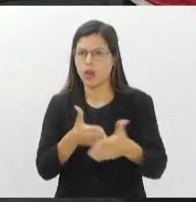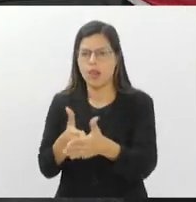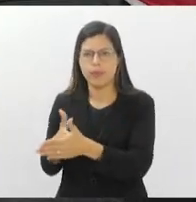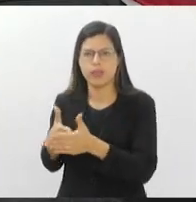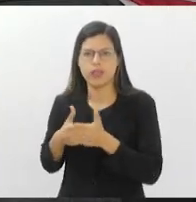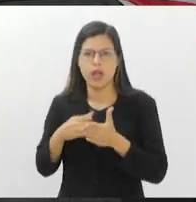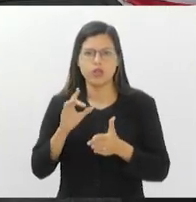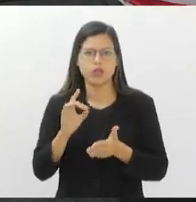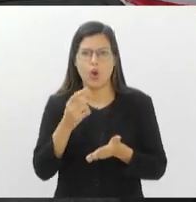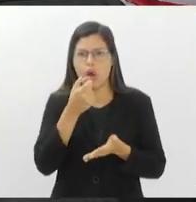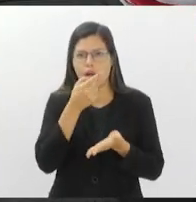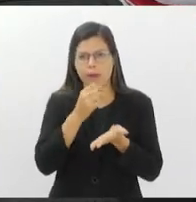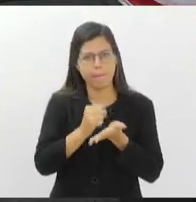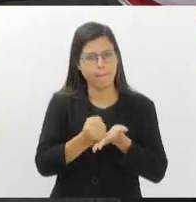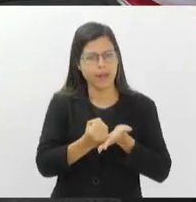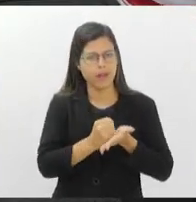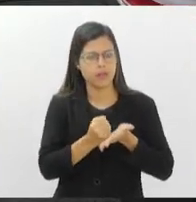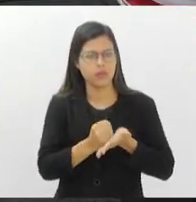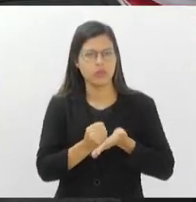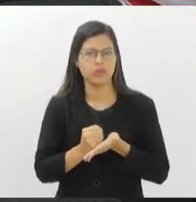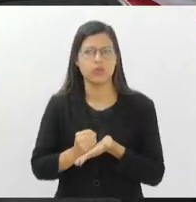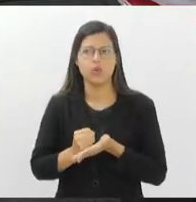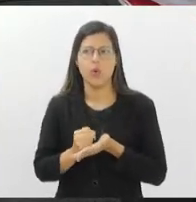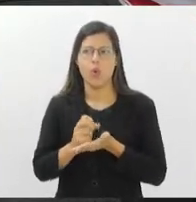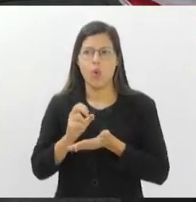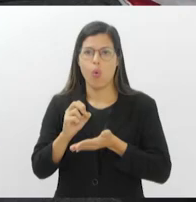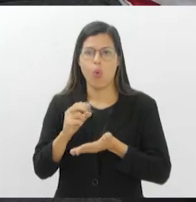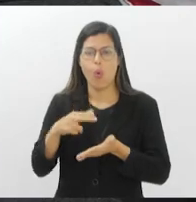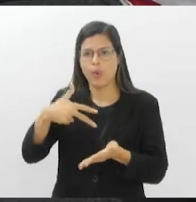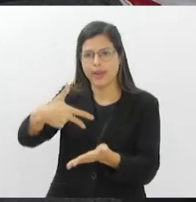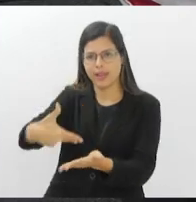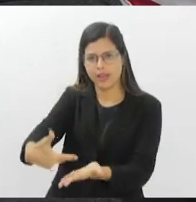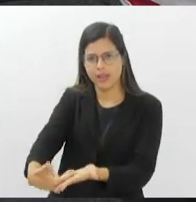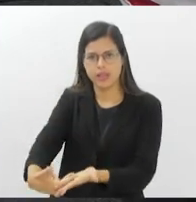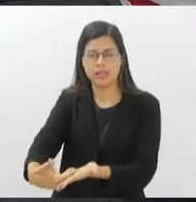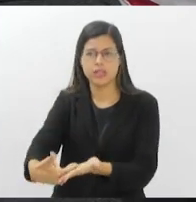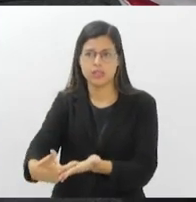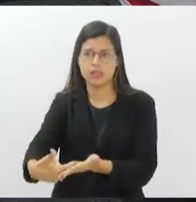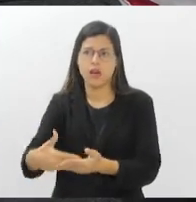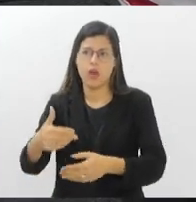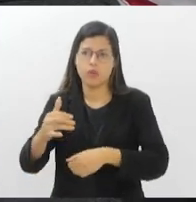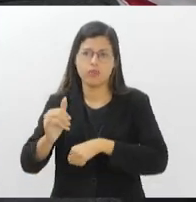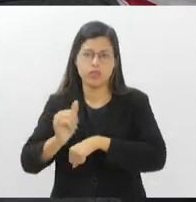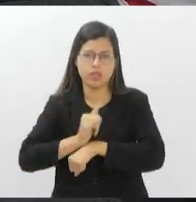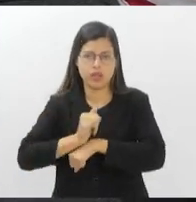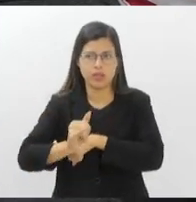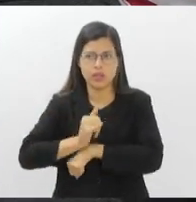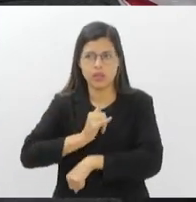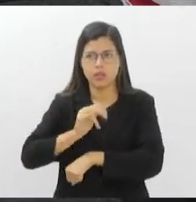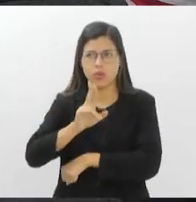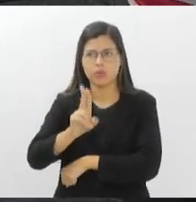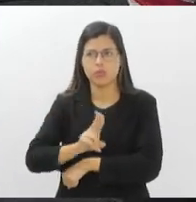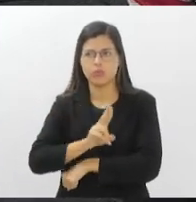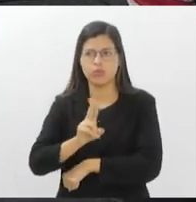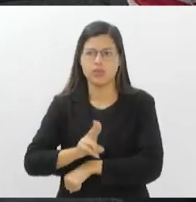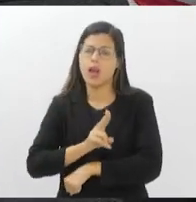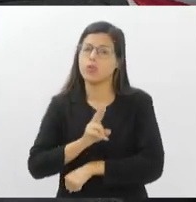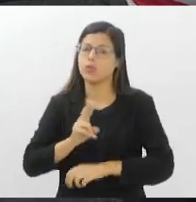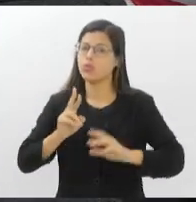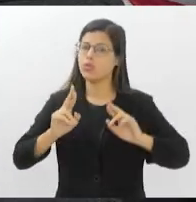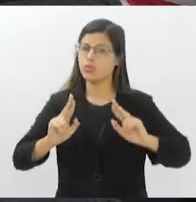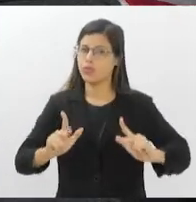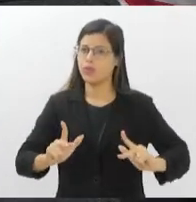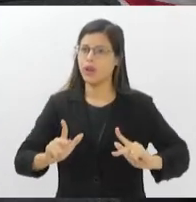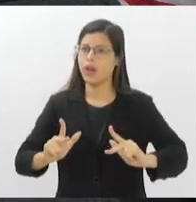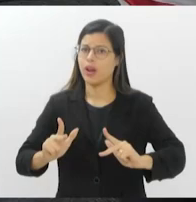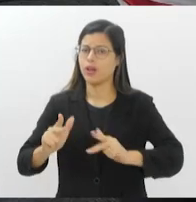apenas a medicações, e a internação é um recurso que hoje em dia pode ser utilizado de uma maneira muito diferente